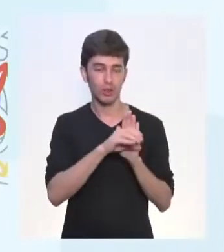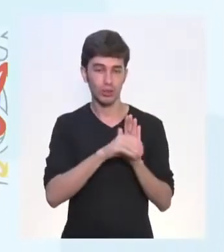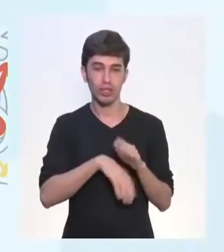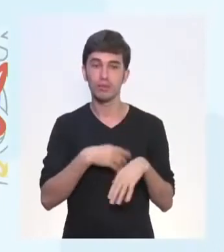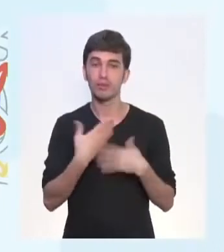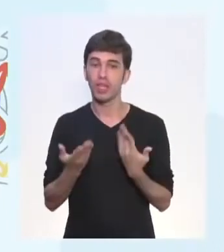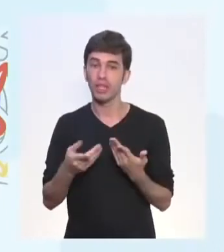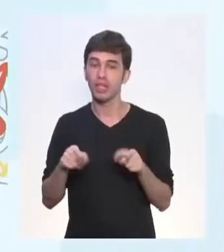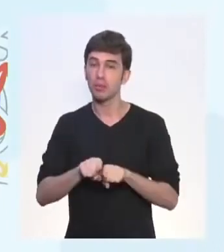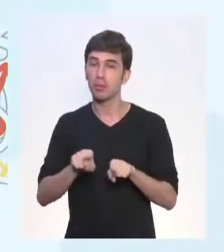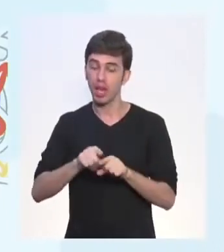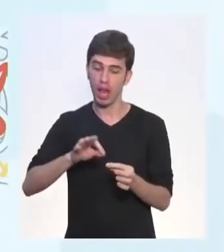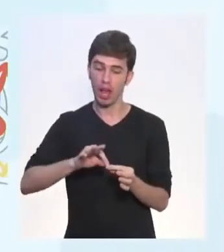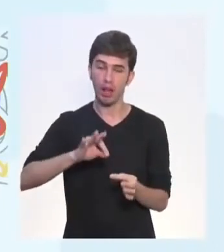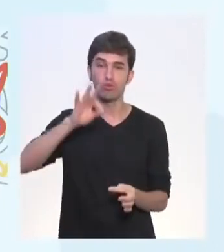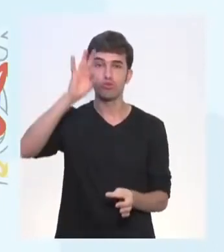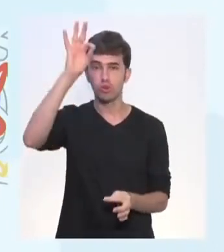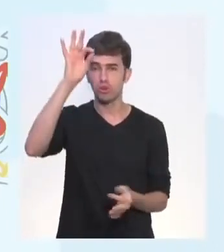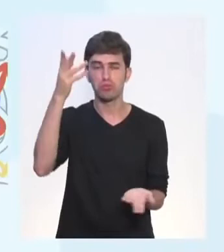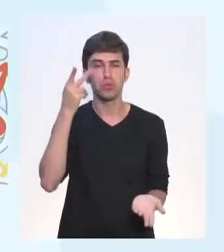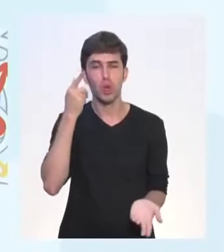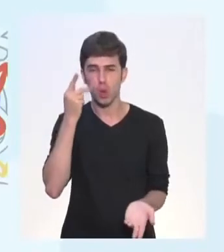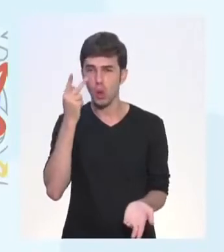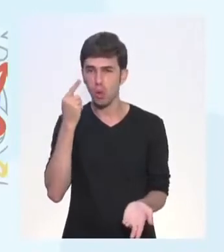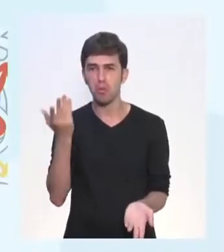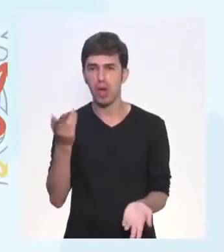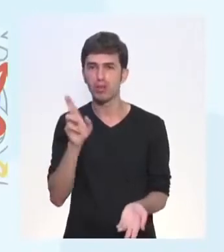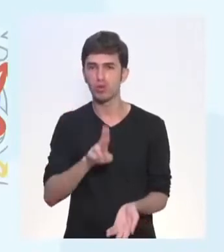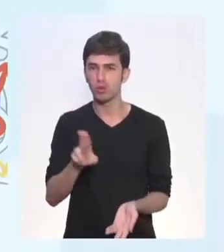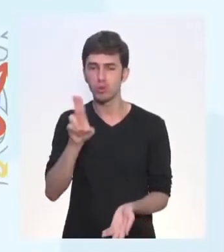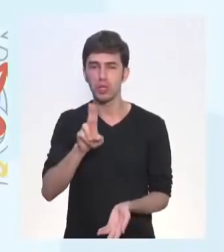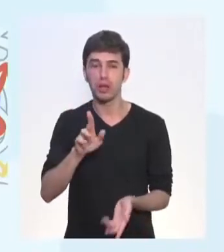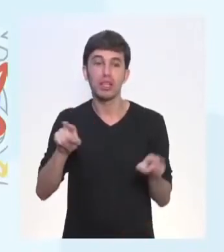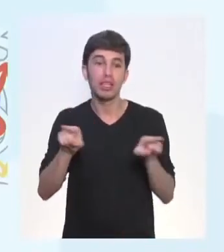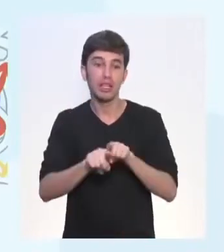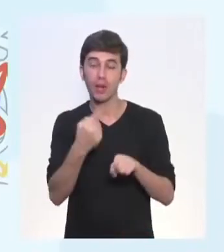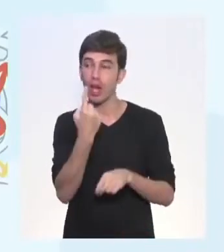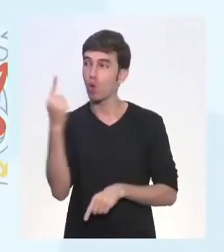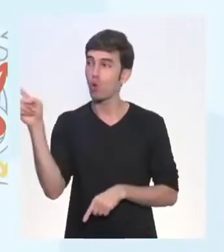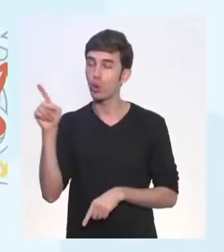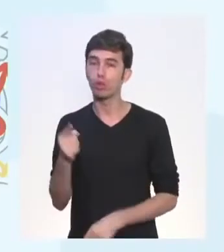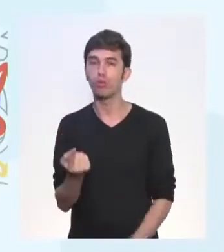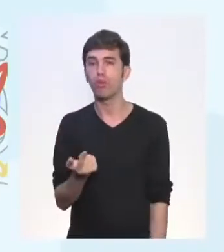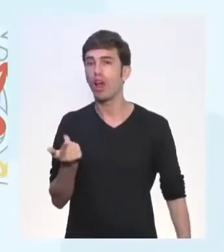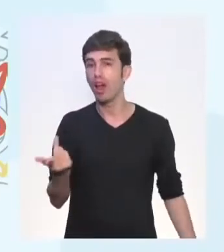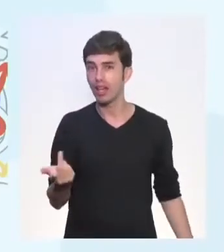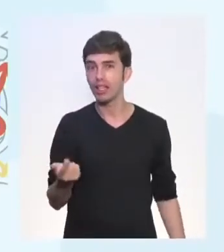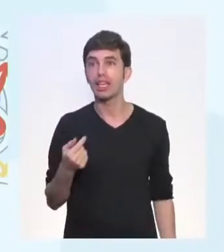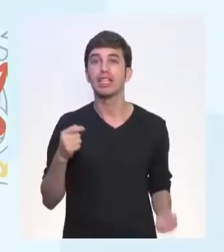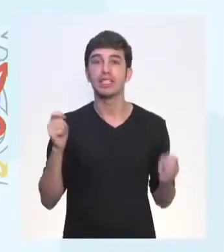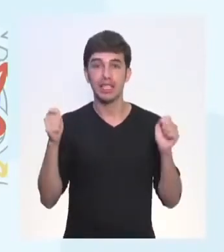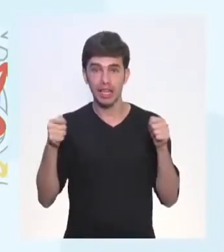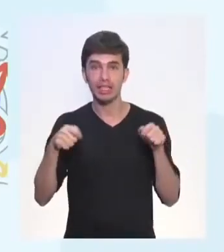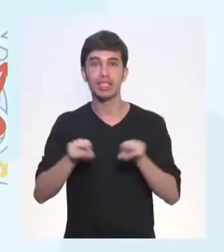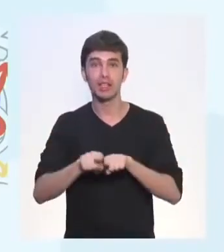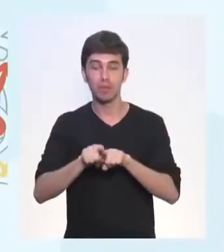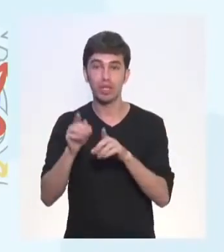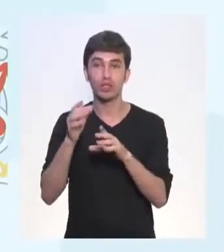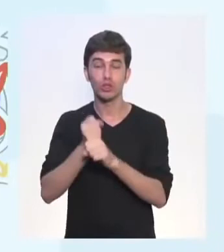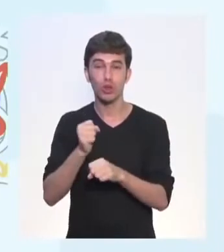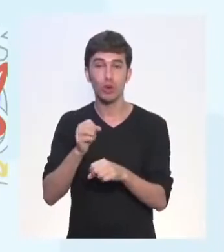altura, bastante comum, bastante peculiar no nosso dinheiro. E a última de todas aí, né, Tom? Nós podemos medir